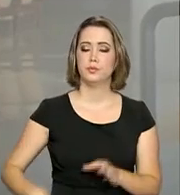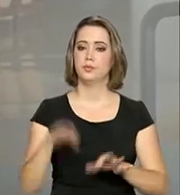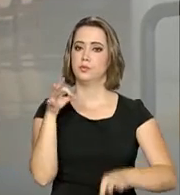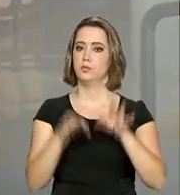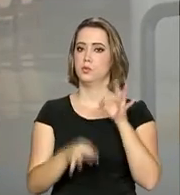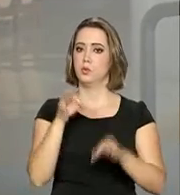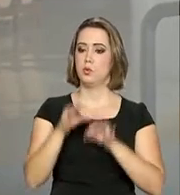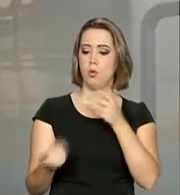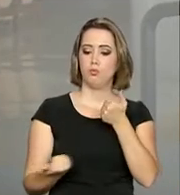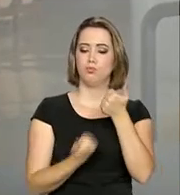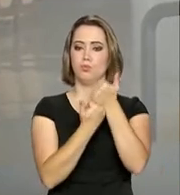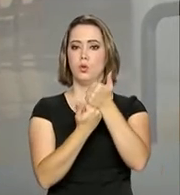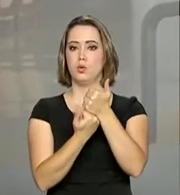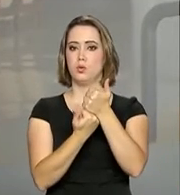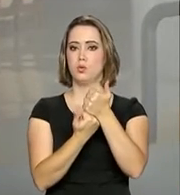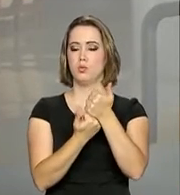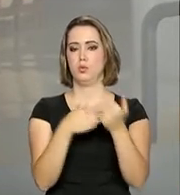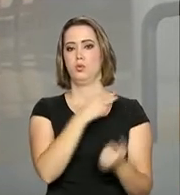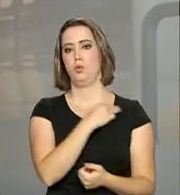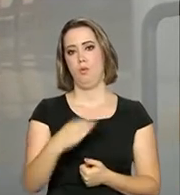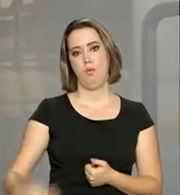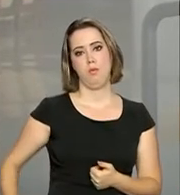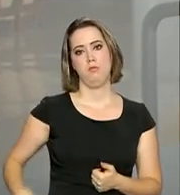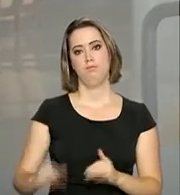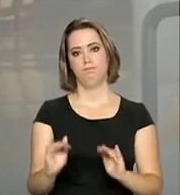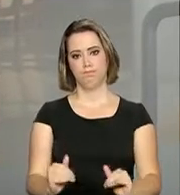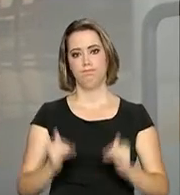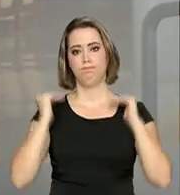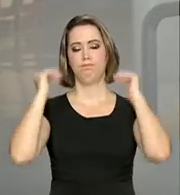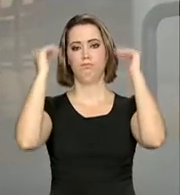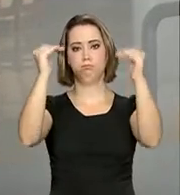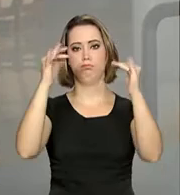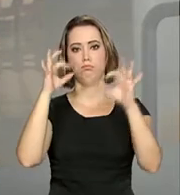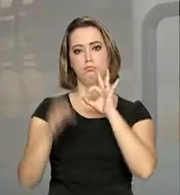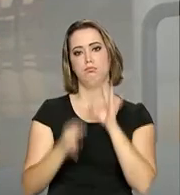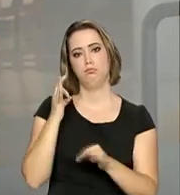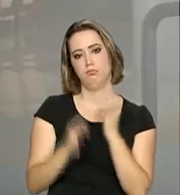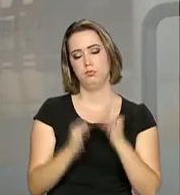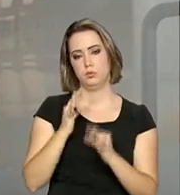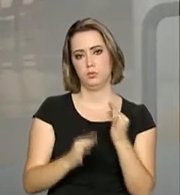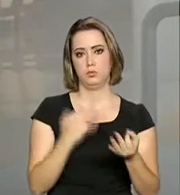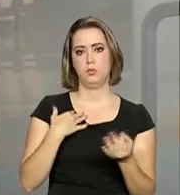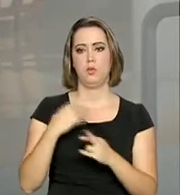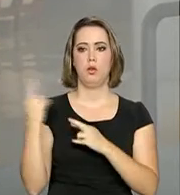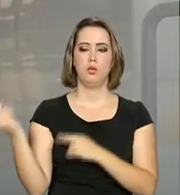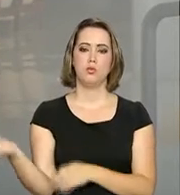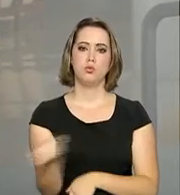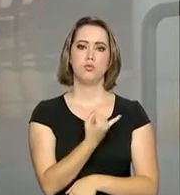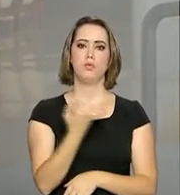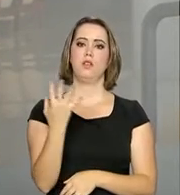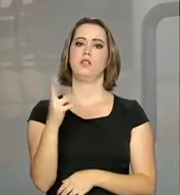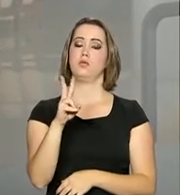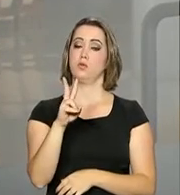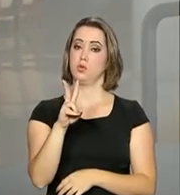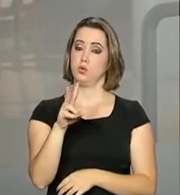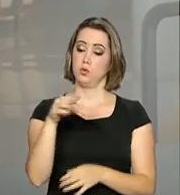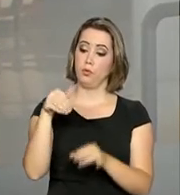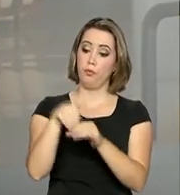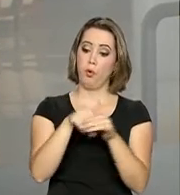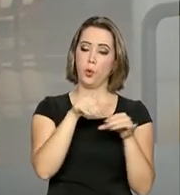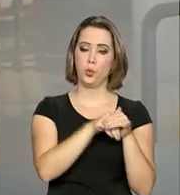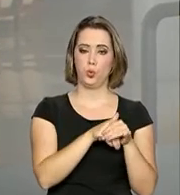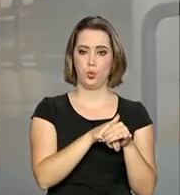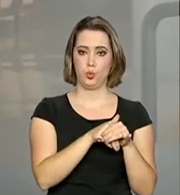uma vaga de ministro do Supremo Tribunal Federal. Segundo Temer, a expressiva maioria de votos dos senadores traduz